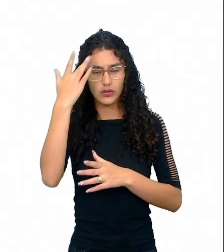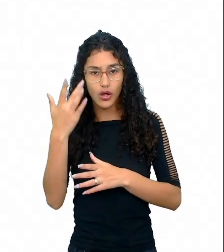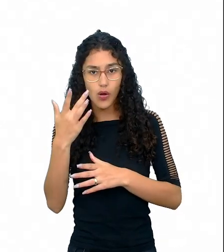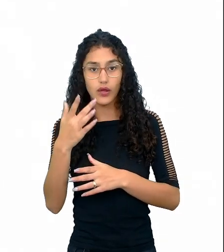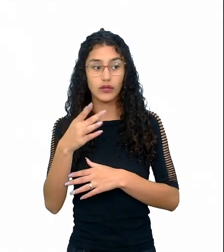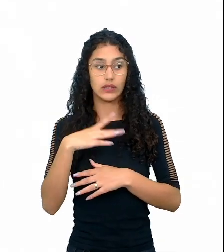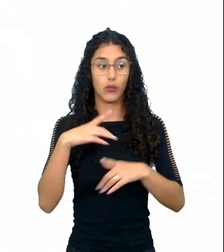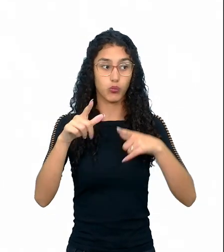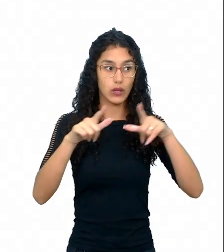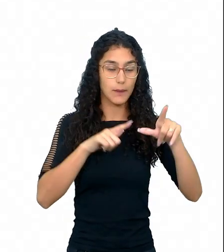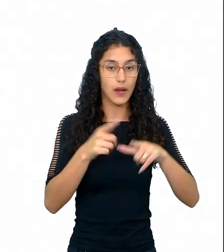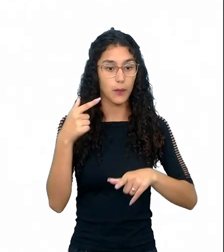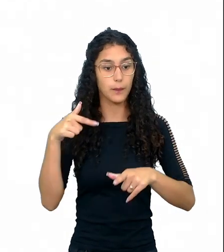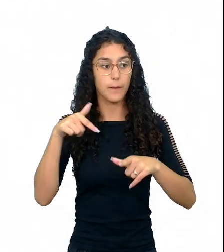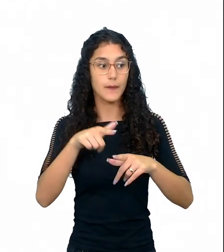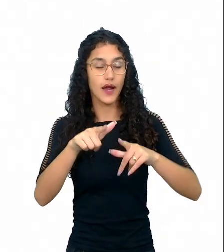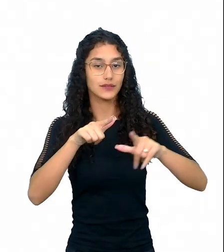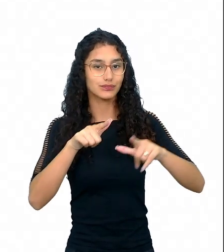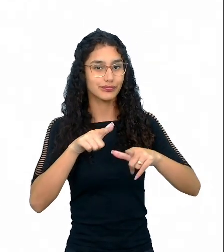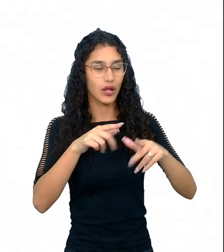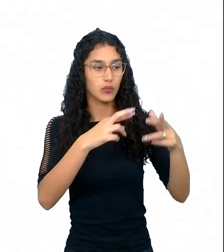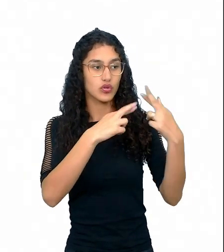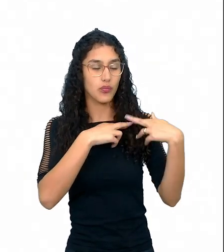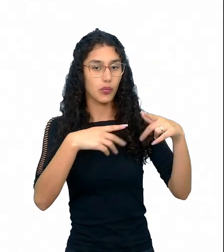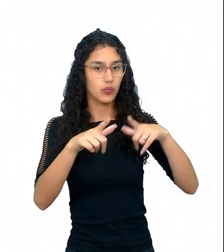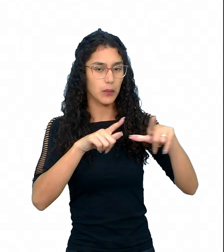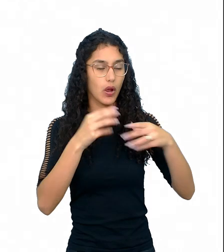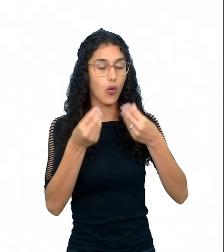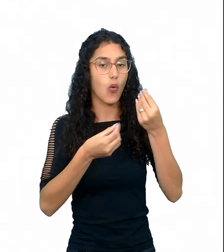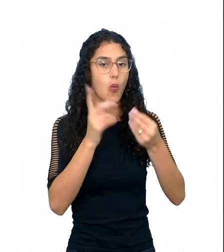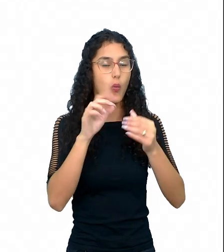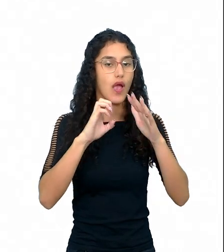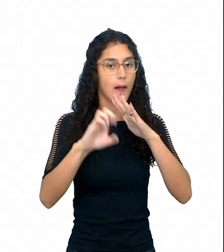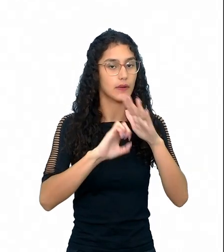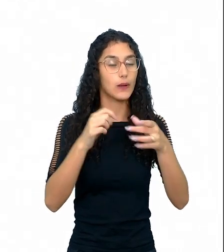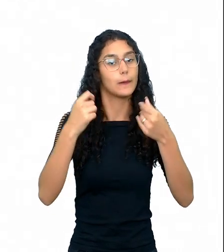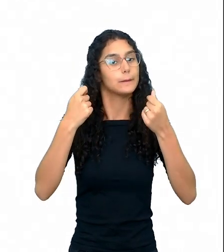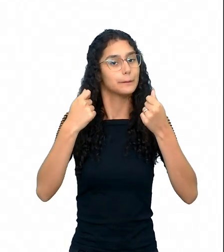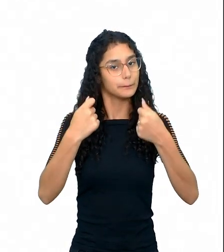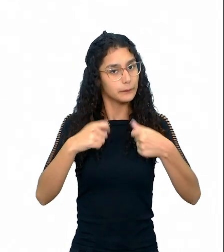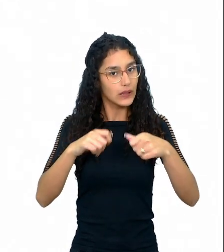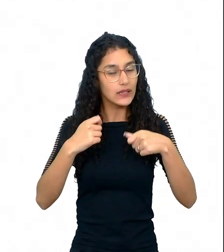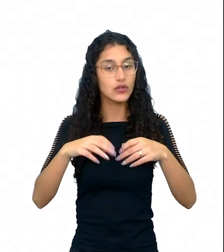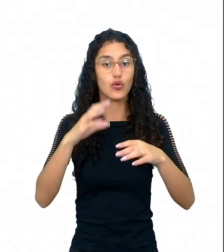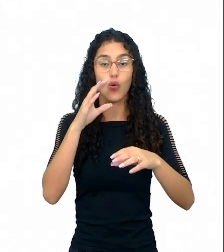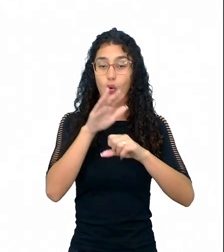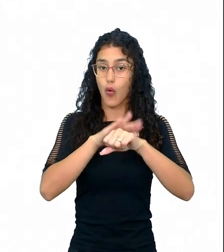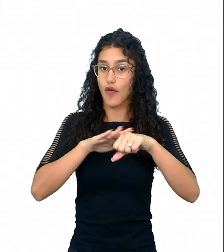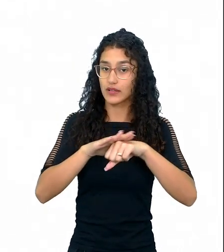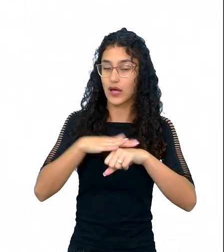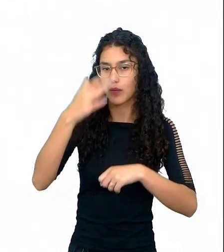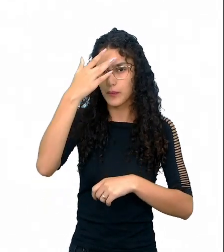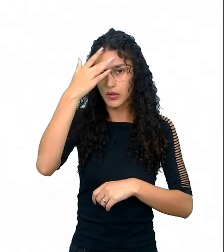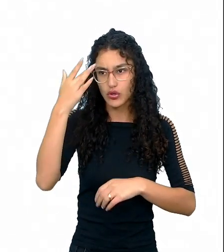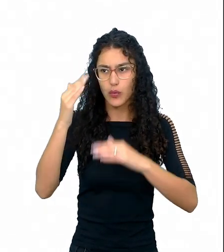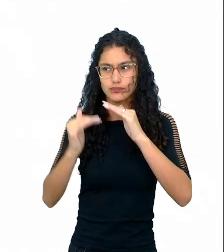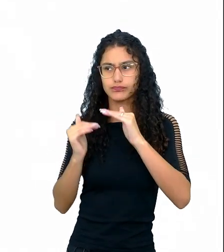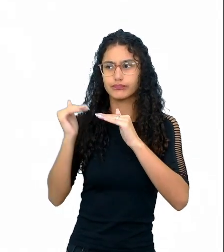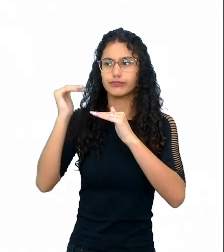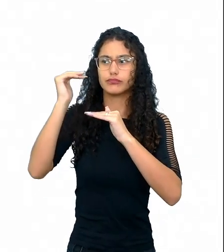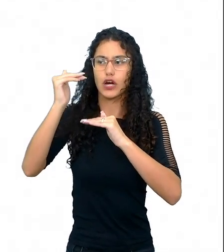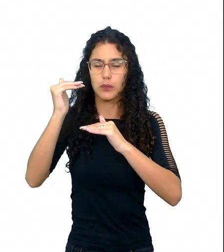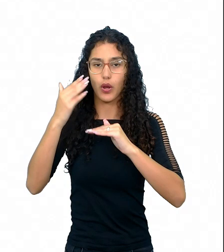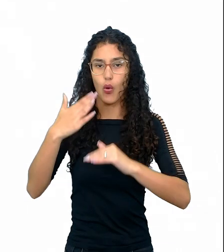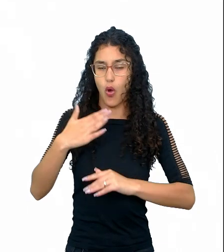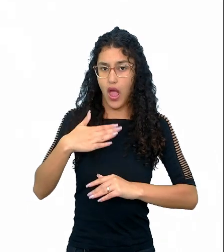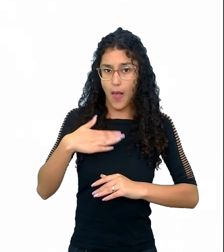vai nos dar um emprego, dependendo também de como é a empresa, eu preciso, ou estou conversando com alguém hierarquicamente